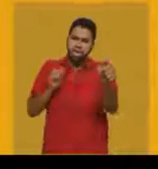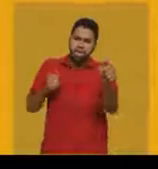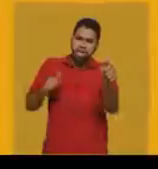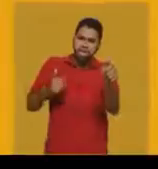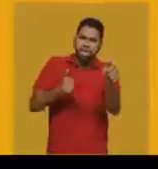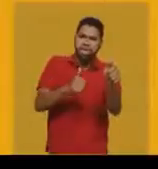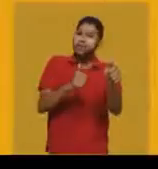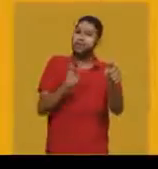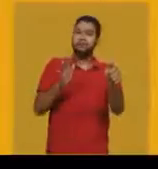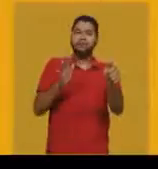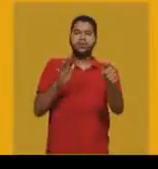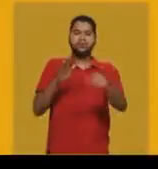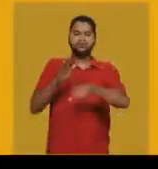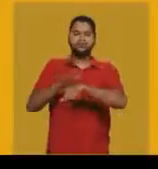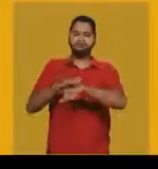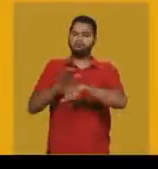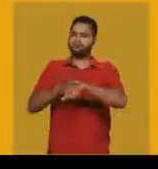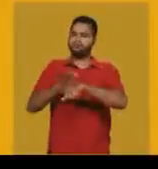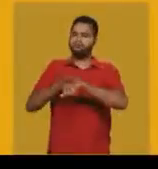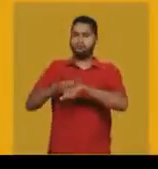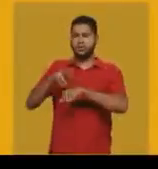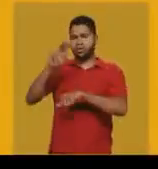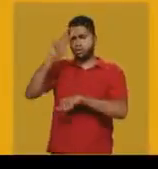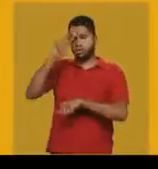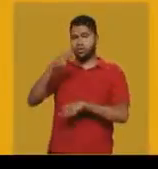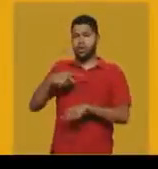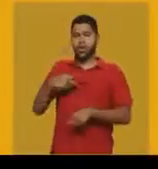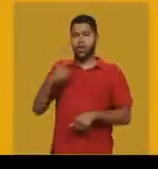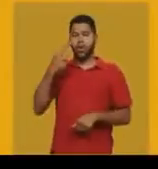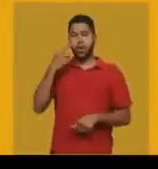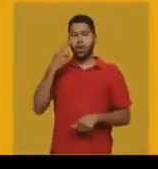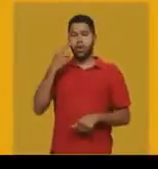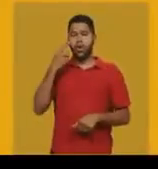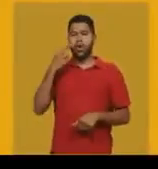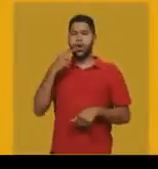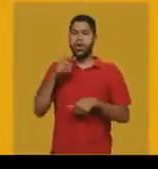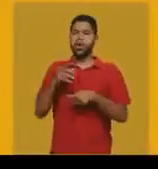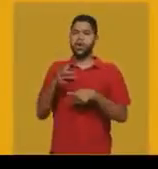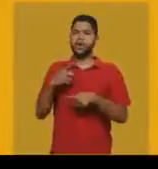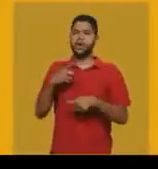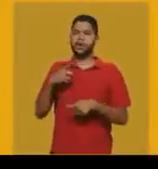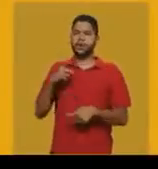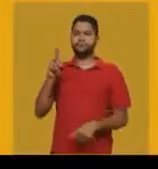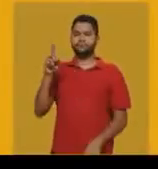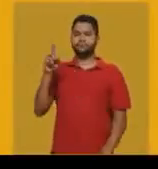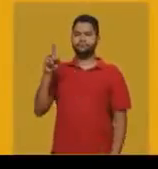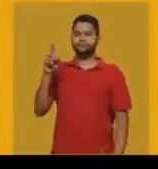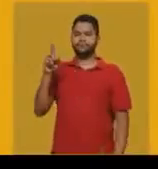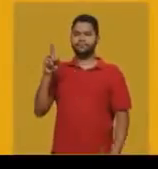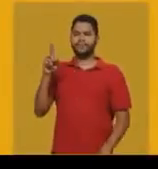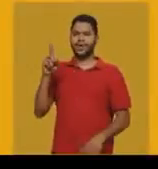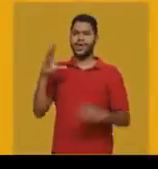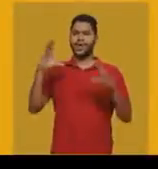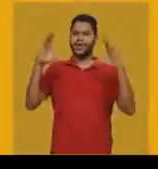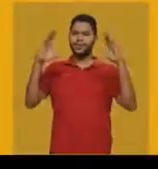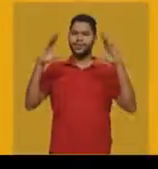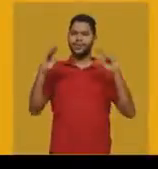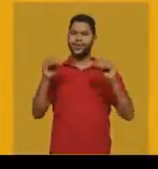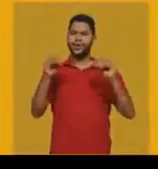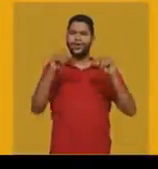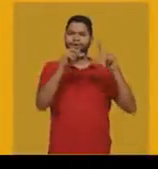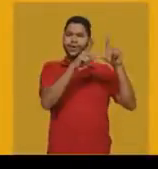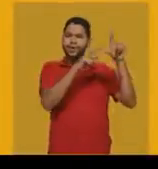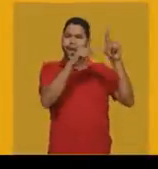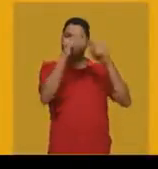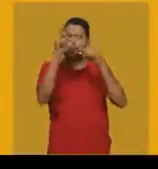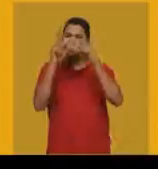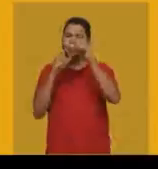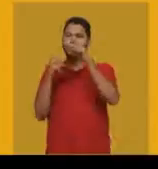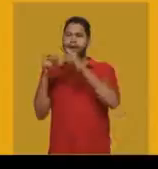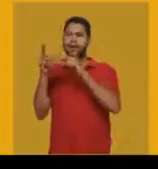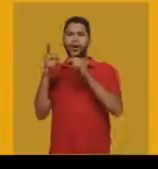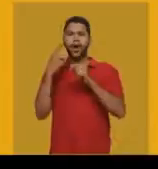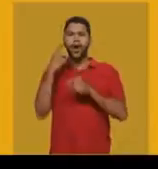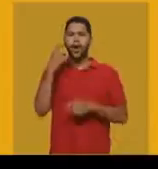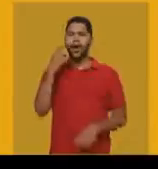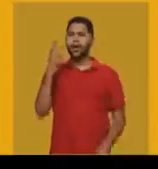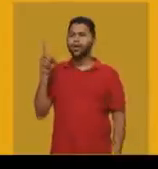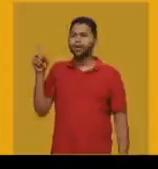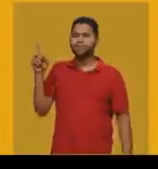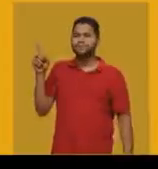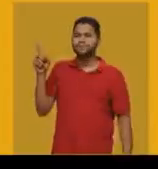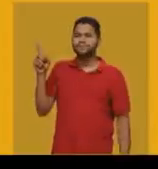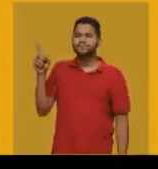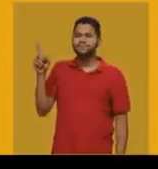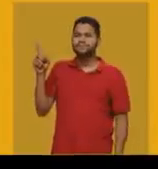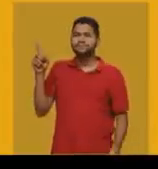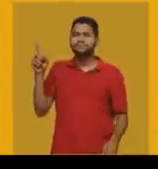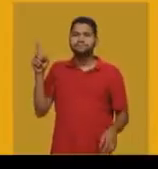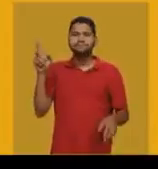aqui a gente tem Noite Estrelada, de Van Gogh, é uma obra que eu gosto demais dela. Ela tem uma movimentação. O interessante é que a